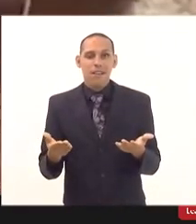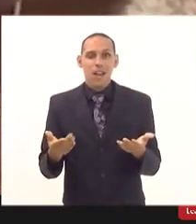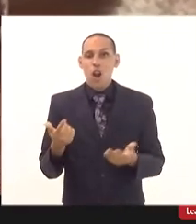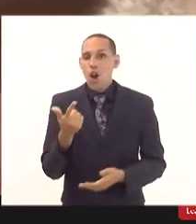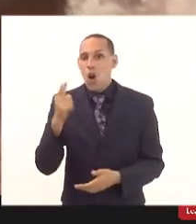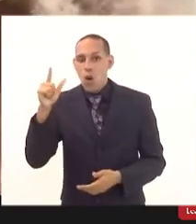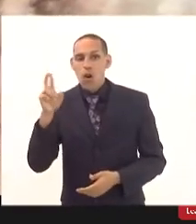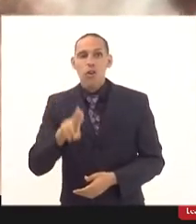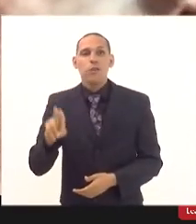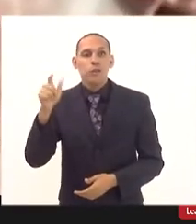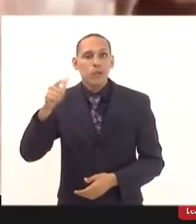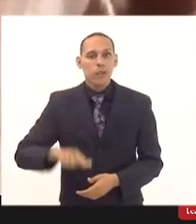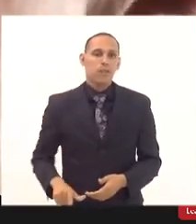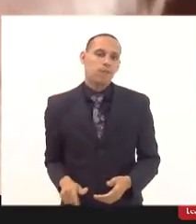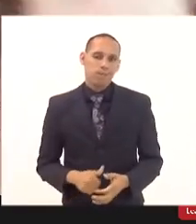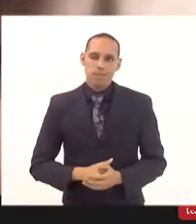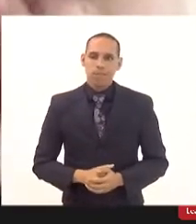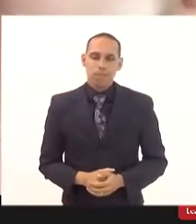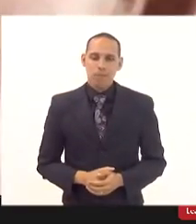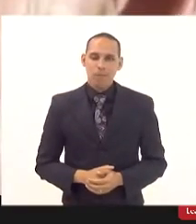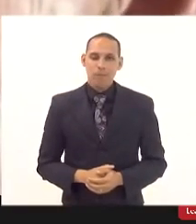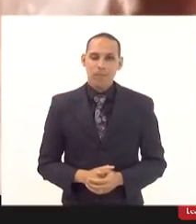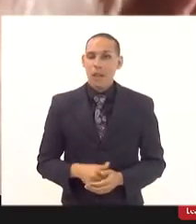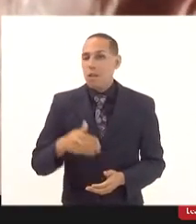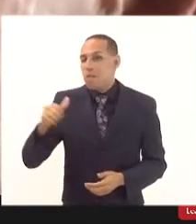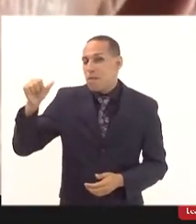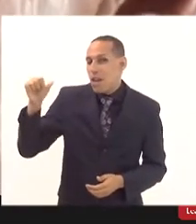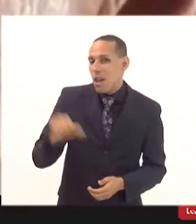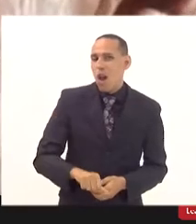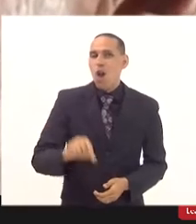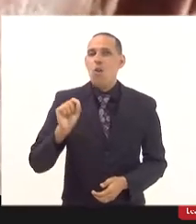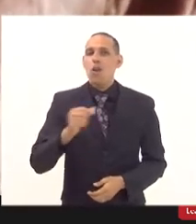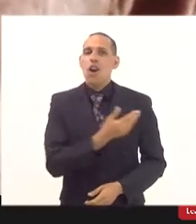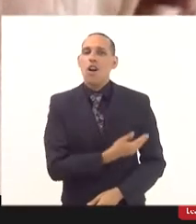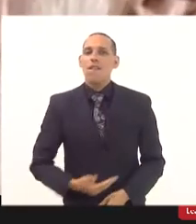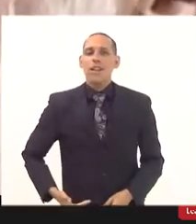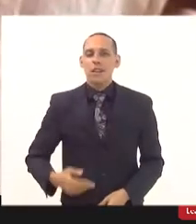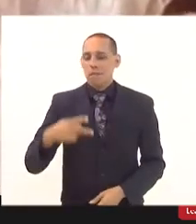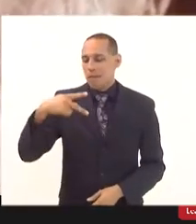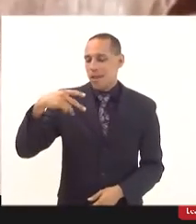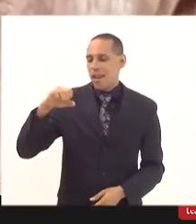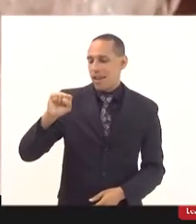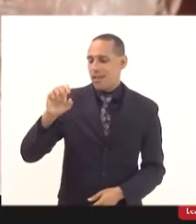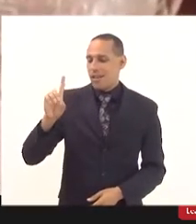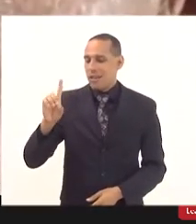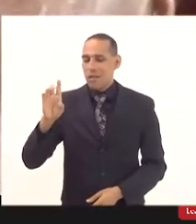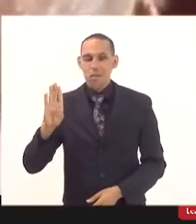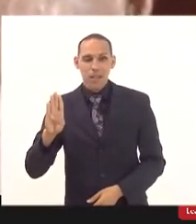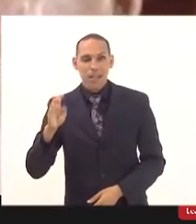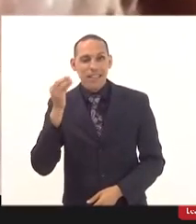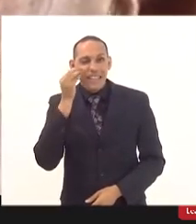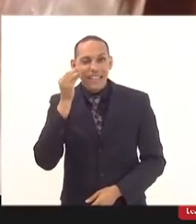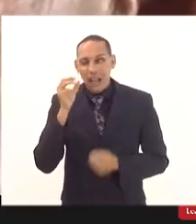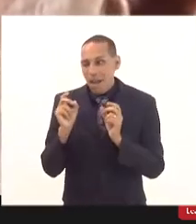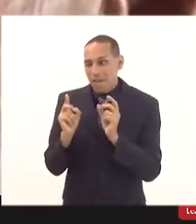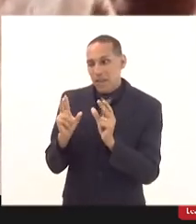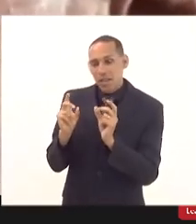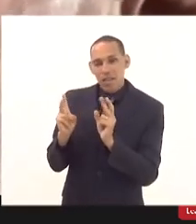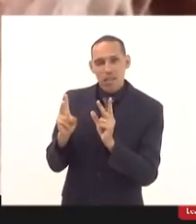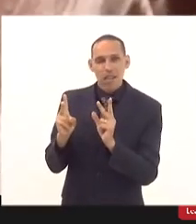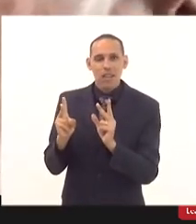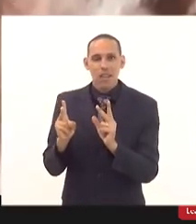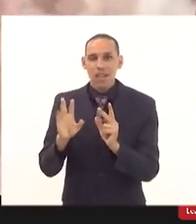ser novamente utilizados o golpe maior ocorreu no governo do PSDB contra após tentar entender a impressora sem